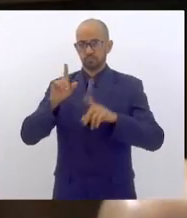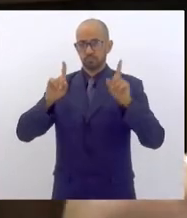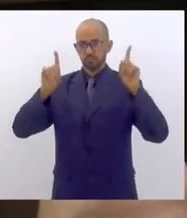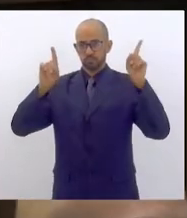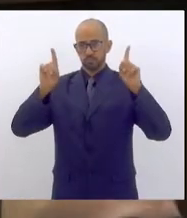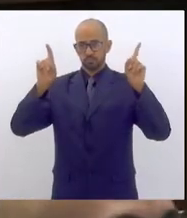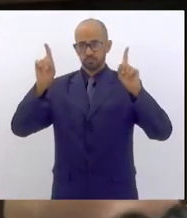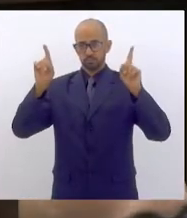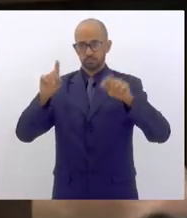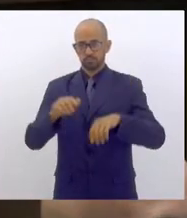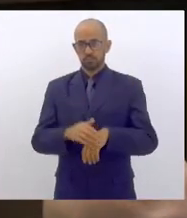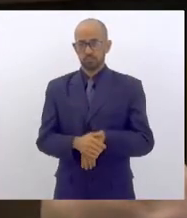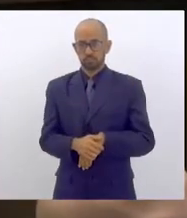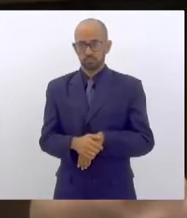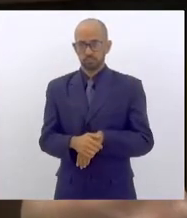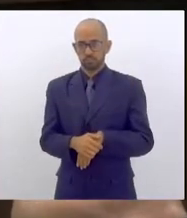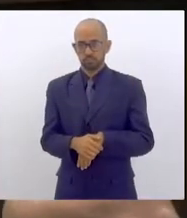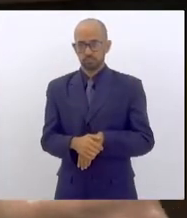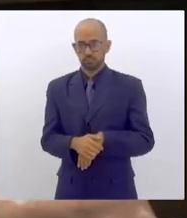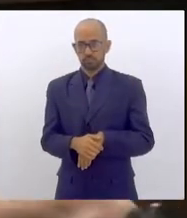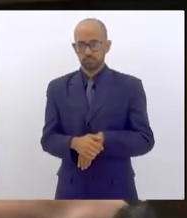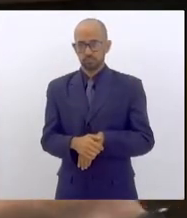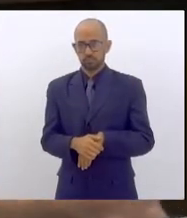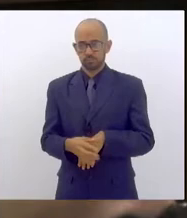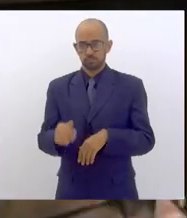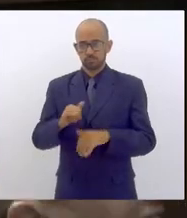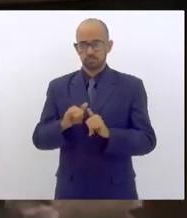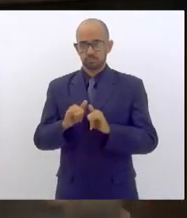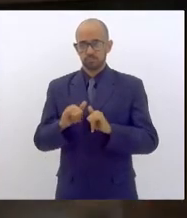Saudar todos os policiais civis que estão na galeria. Dizer que